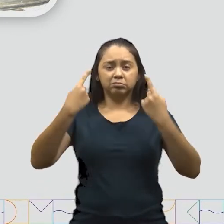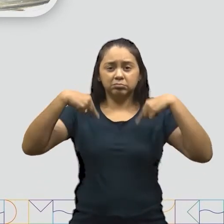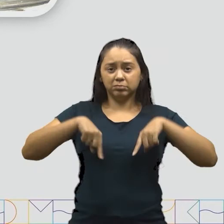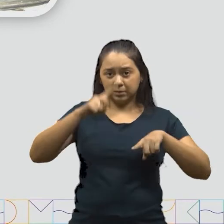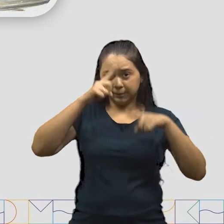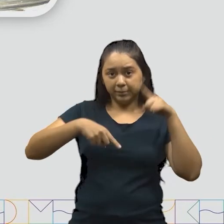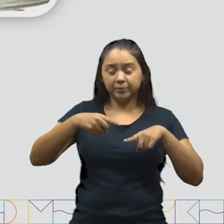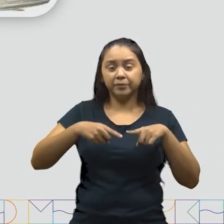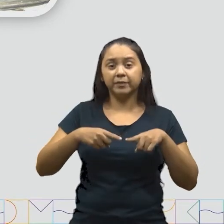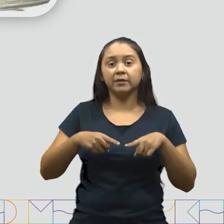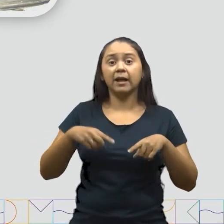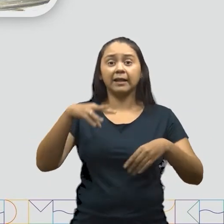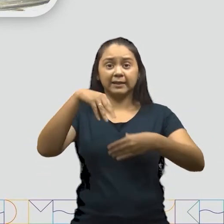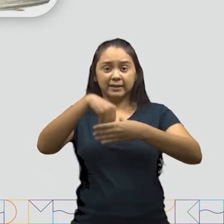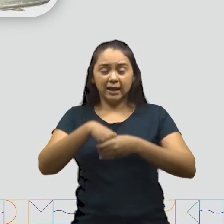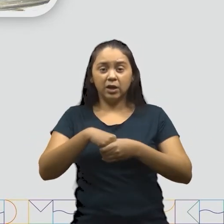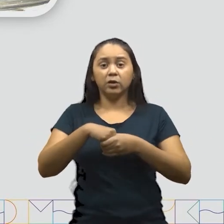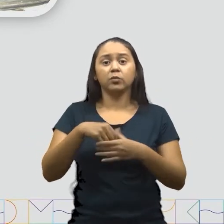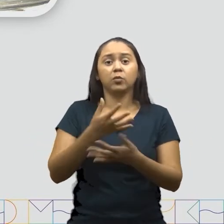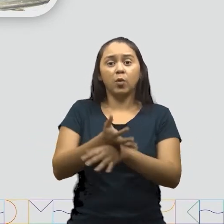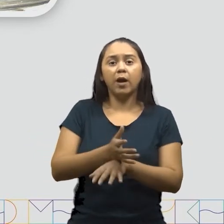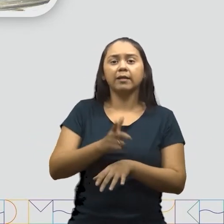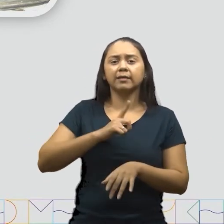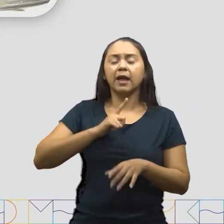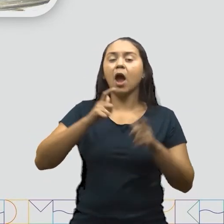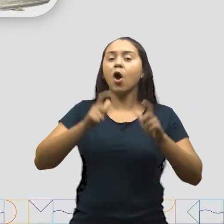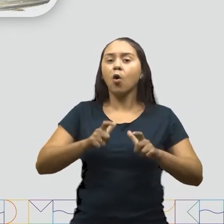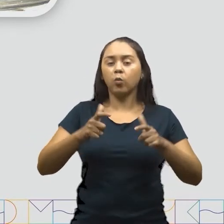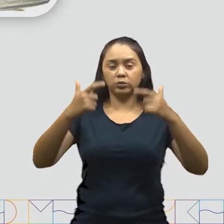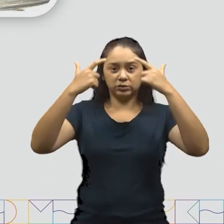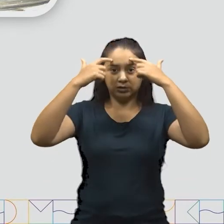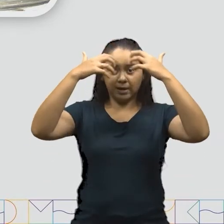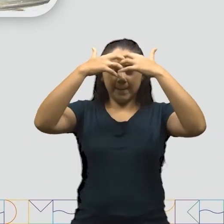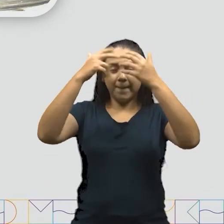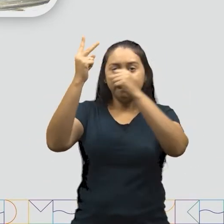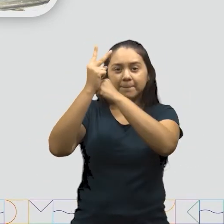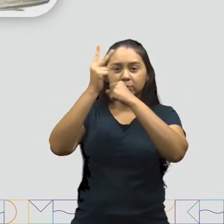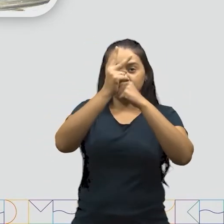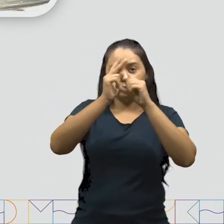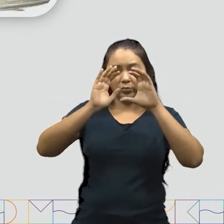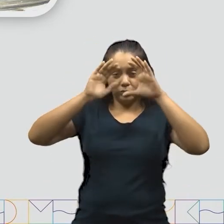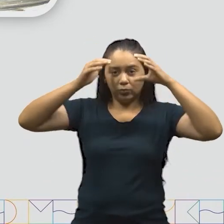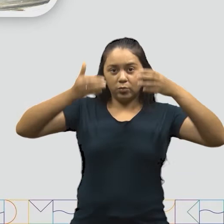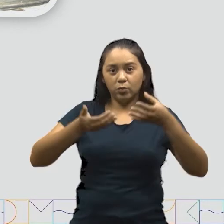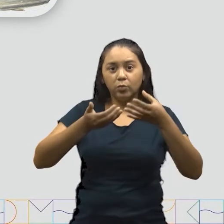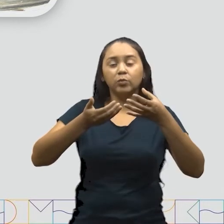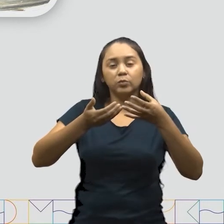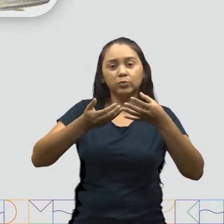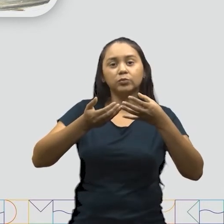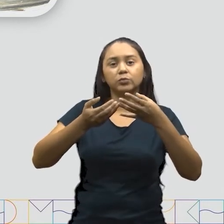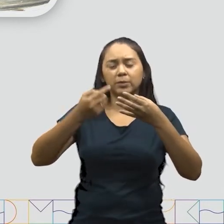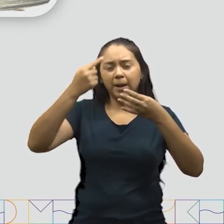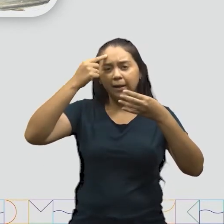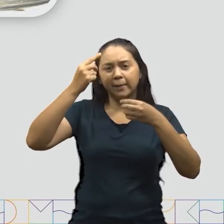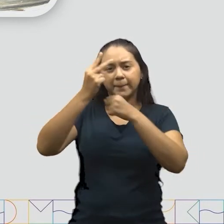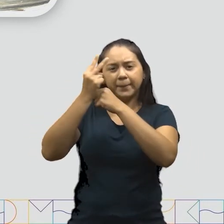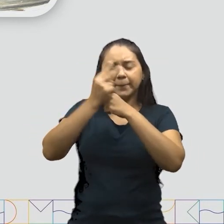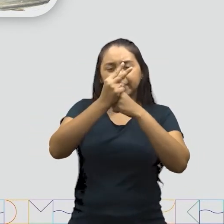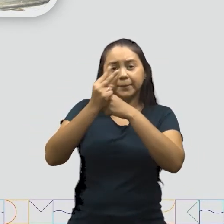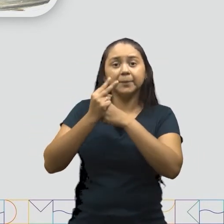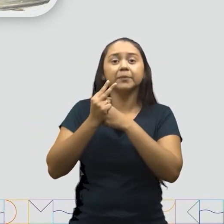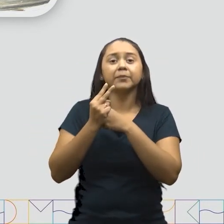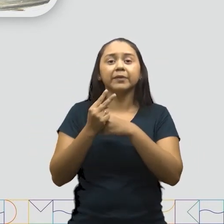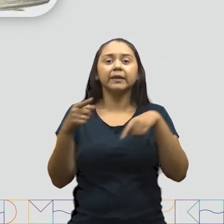vertebrados, o cérebro localiza-se na cabeça, protegido pelo crânio, próximo aos aparatos sensoriais